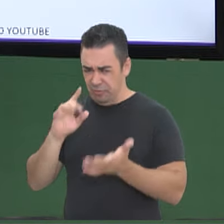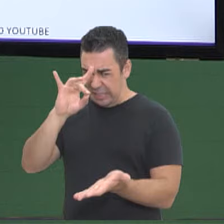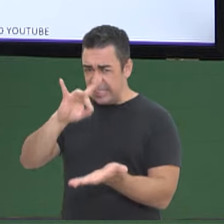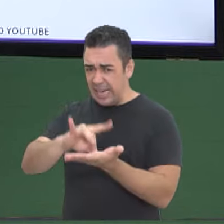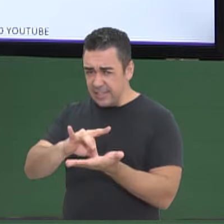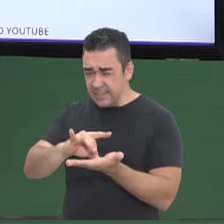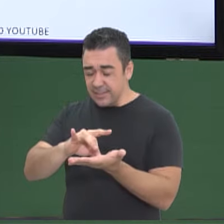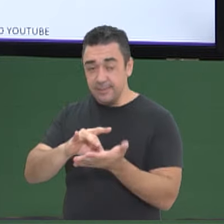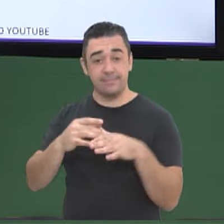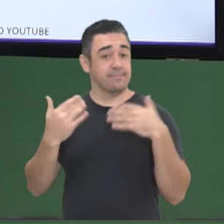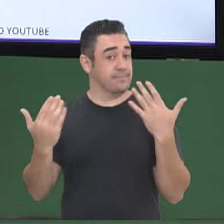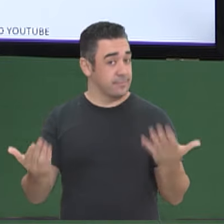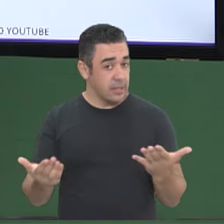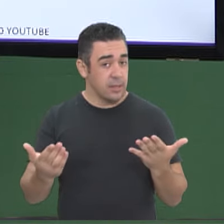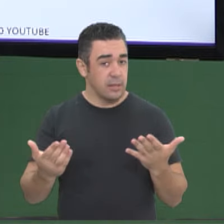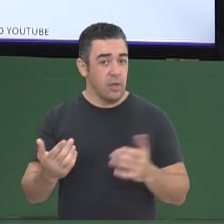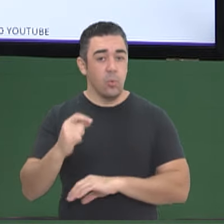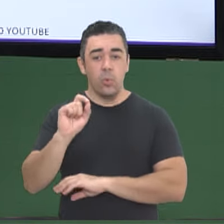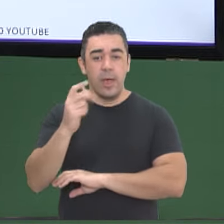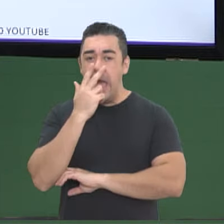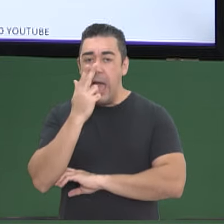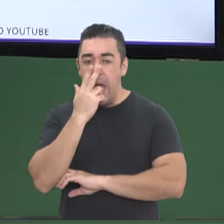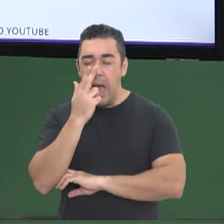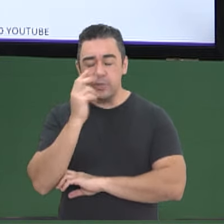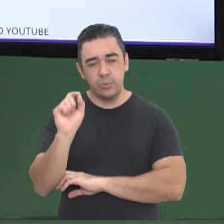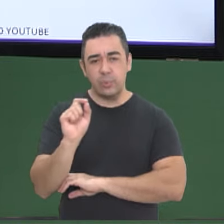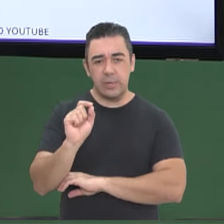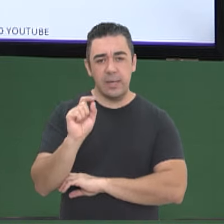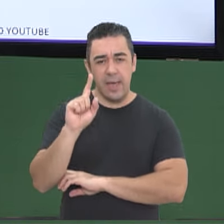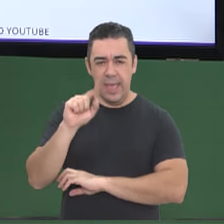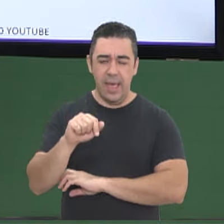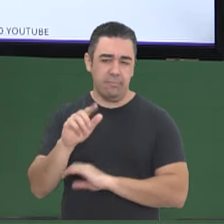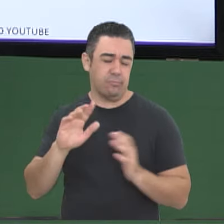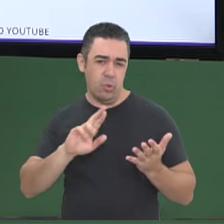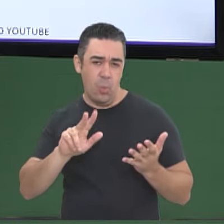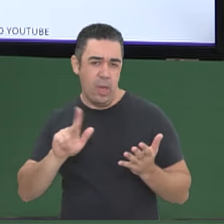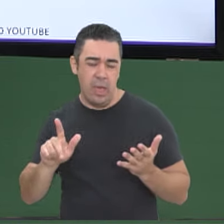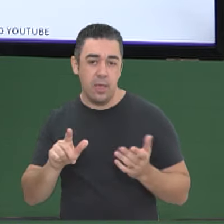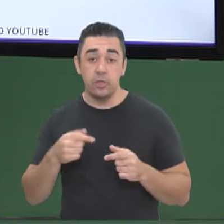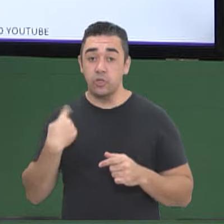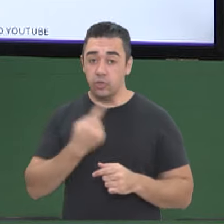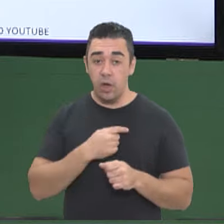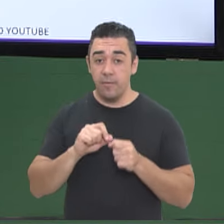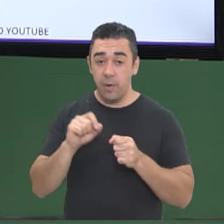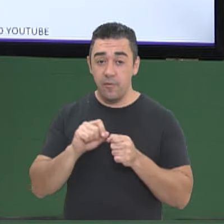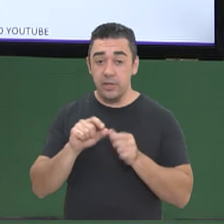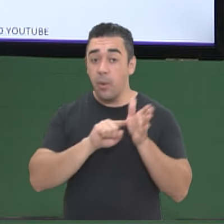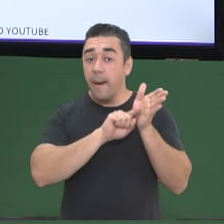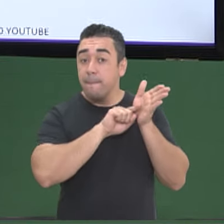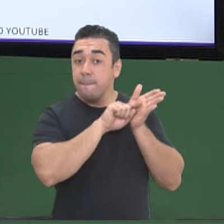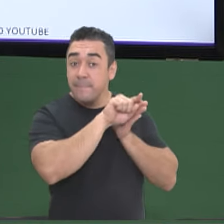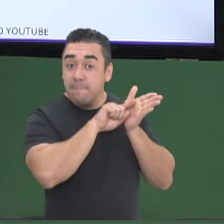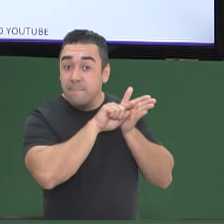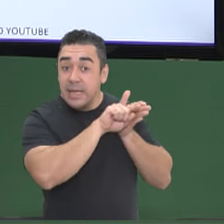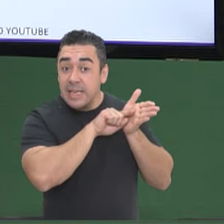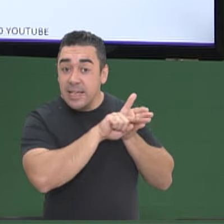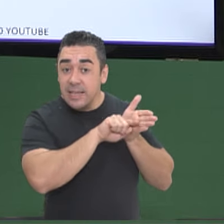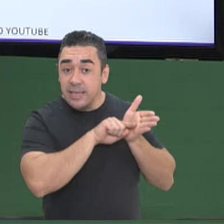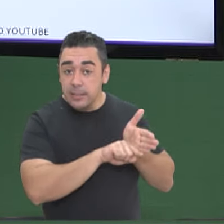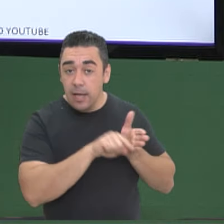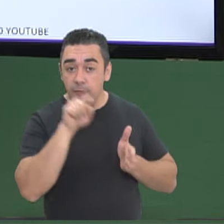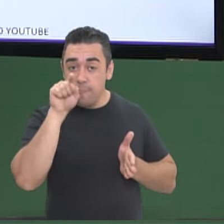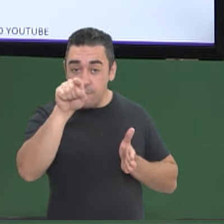Então, para sair desse achismo, desse senso comum, nós vamos fazer uma atividade agora de pesquisa, tá?